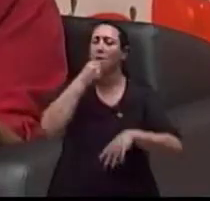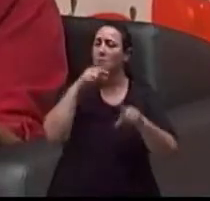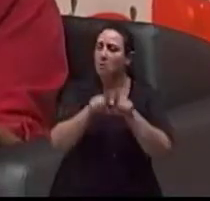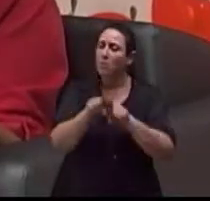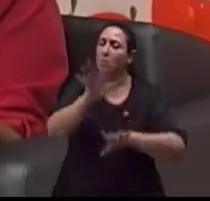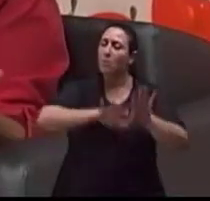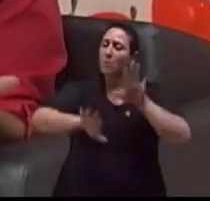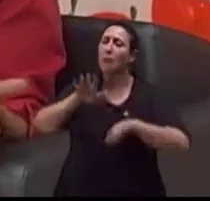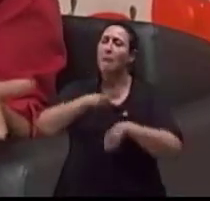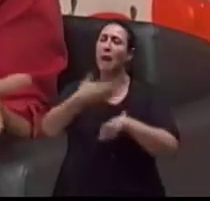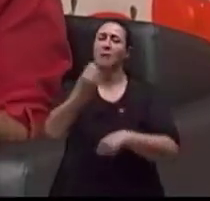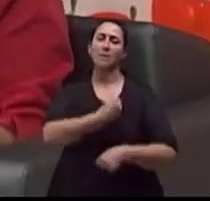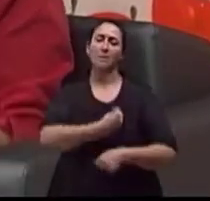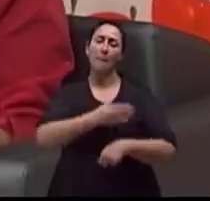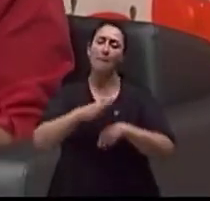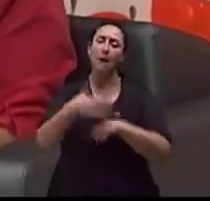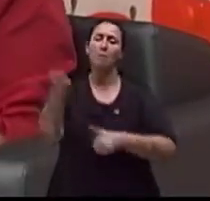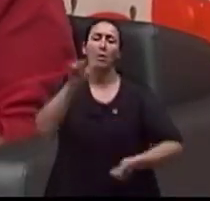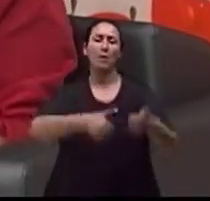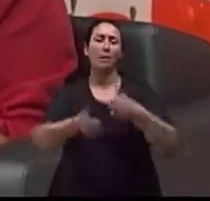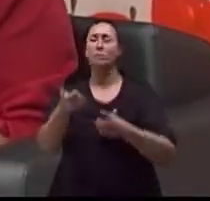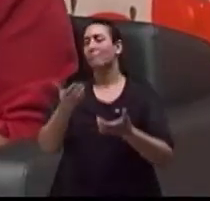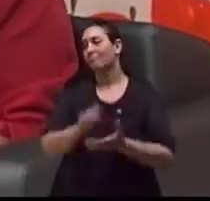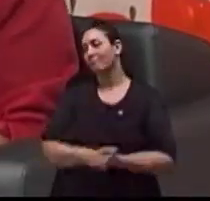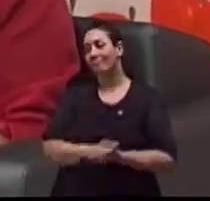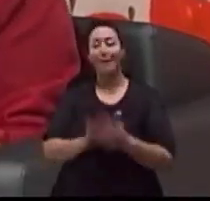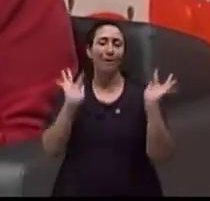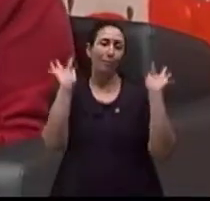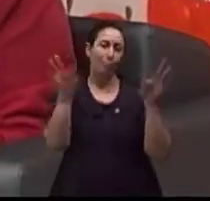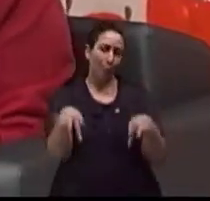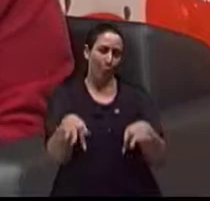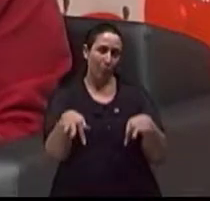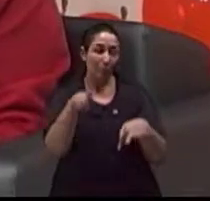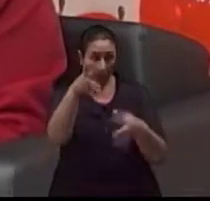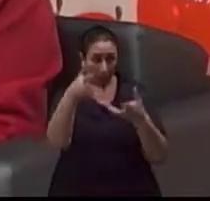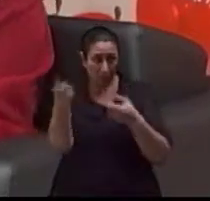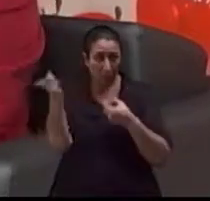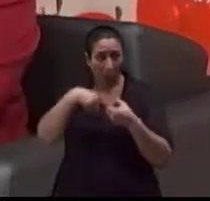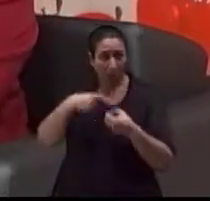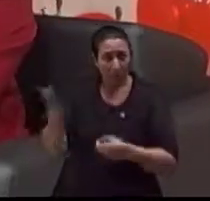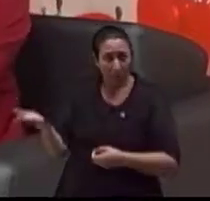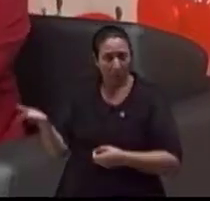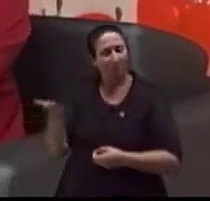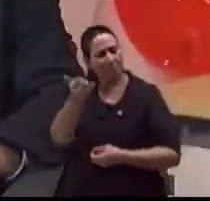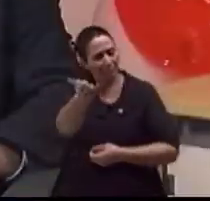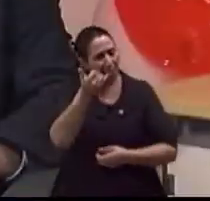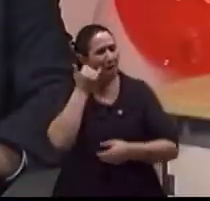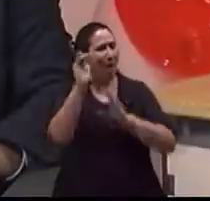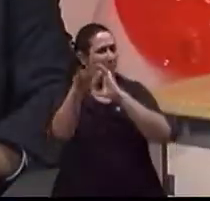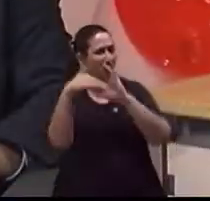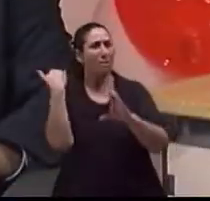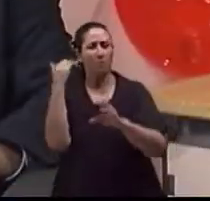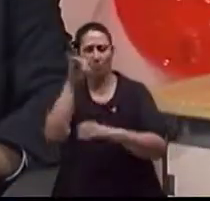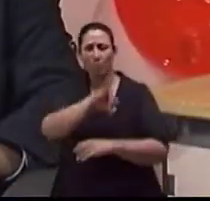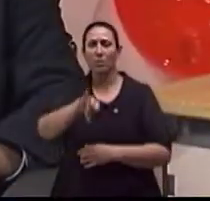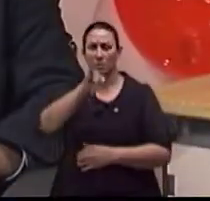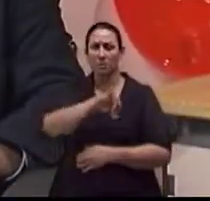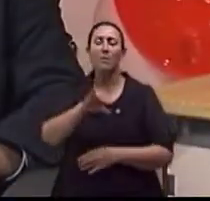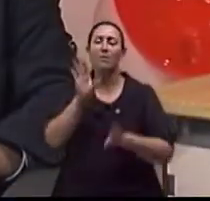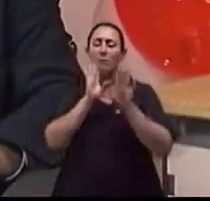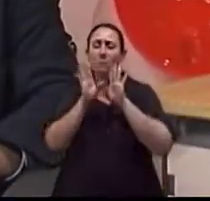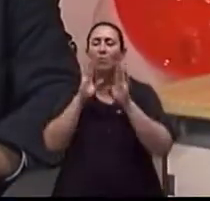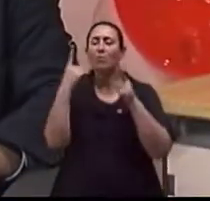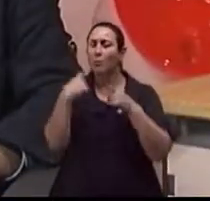vida com mais qualidade nós terminamos o nosso tempo por hoje querem que ele volte é só Telefonar para gente passar um e-mail bater o